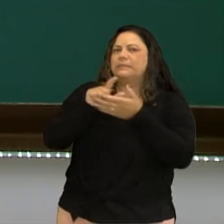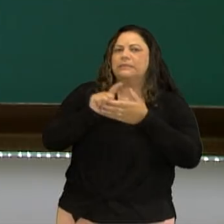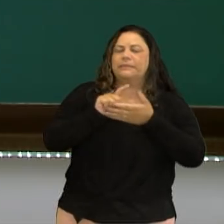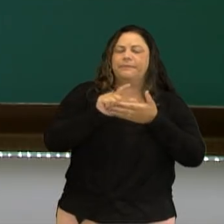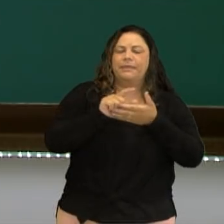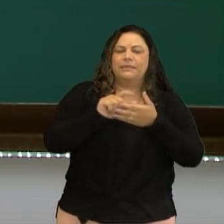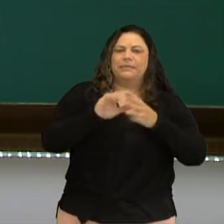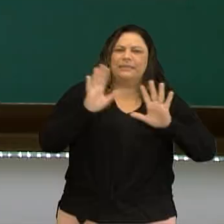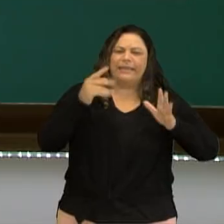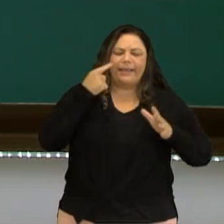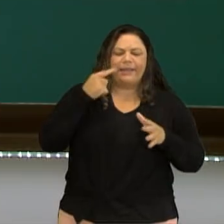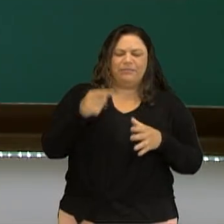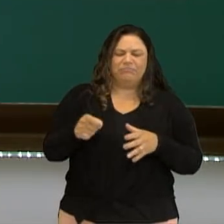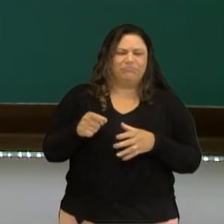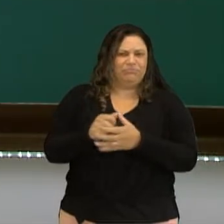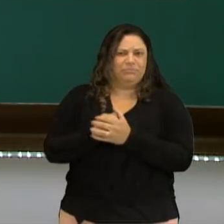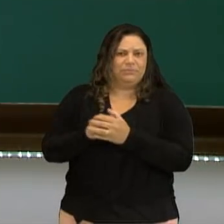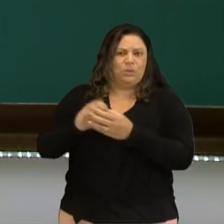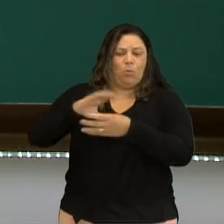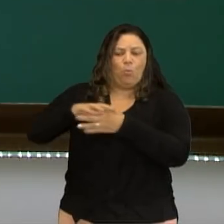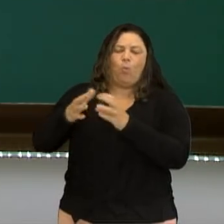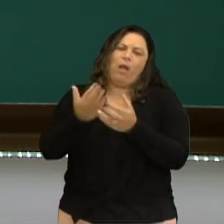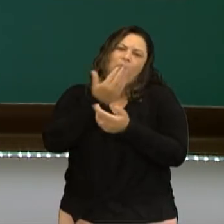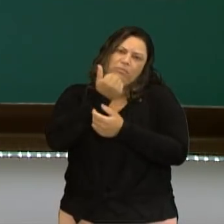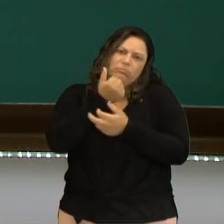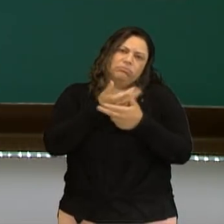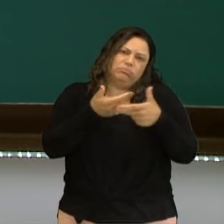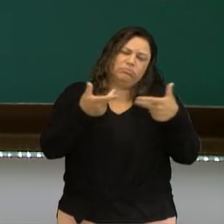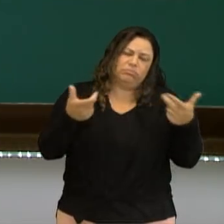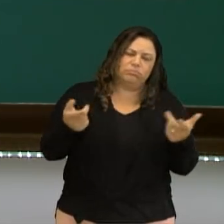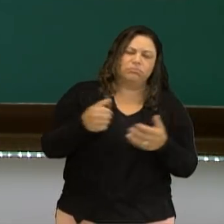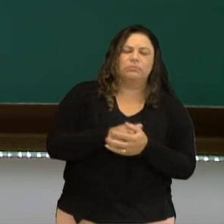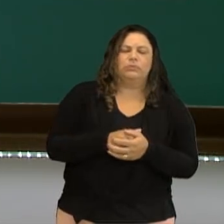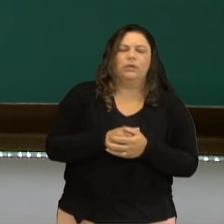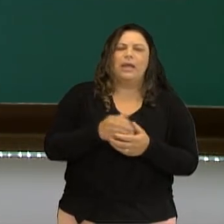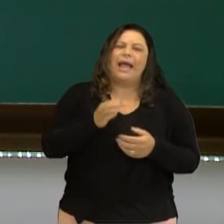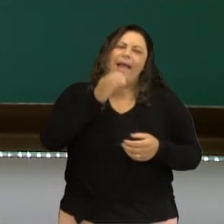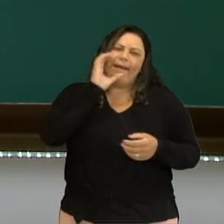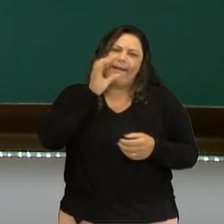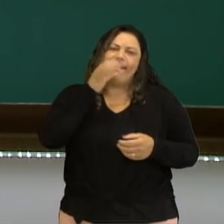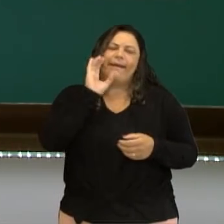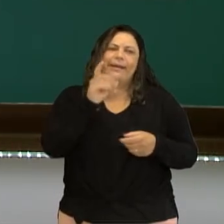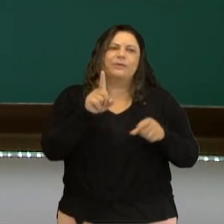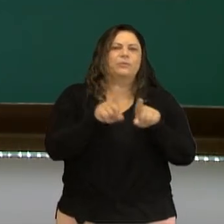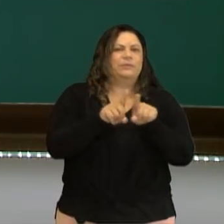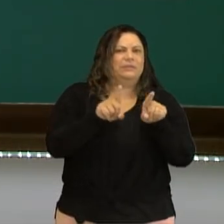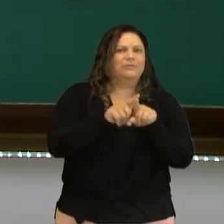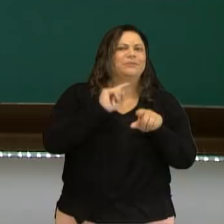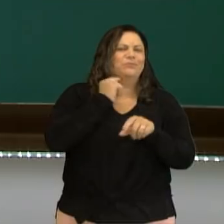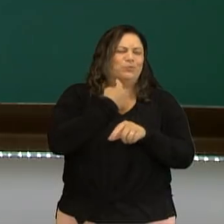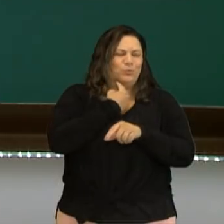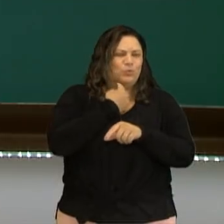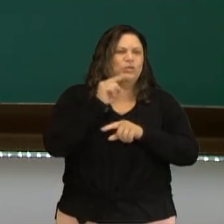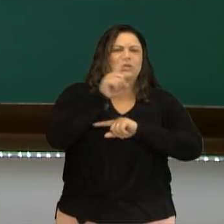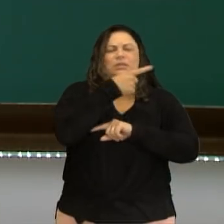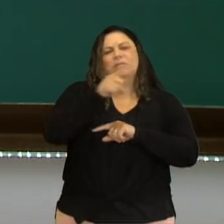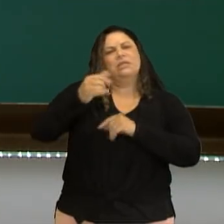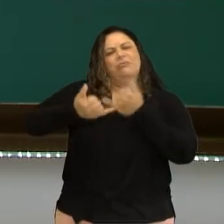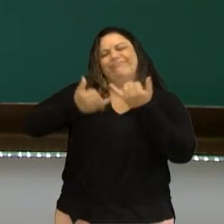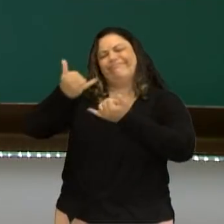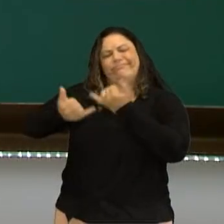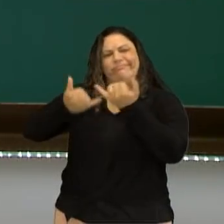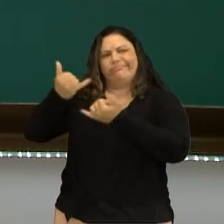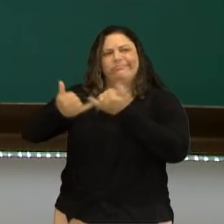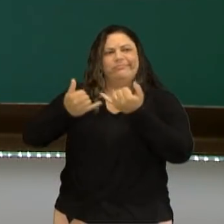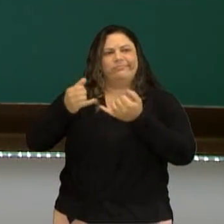contato com esses seres ou com essa água. Não ingerir essa água, por exemplo. E também não brincar, não se